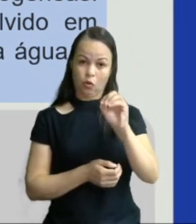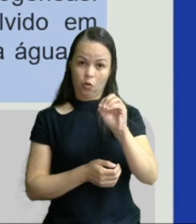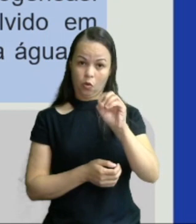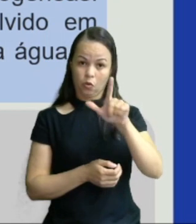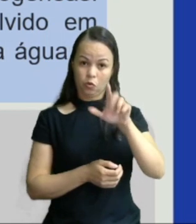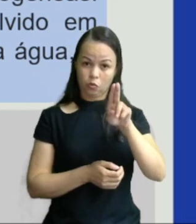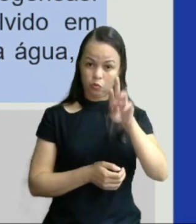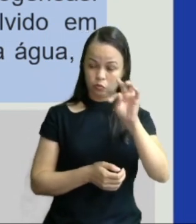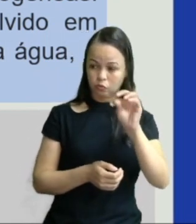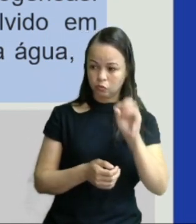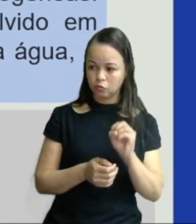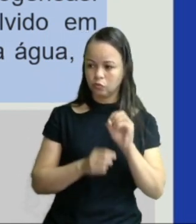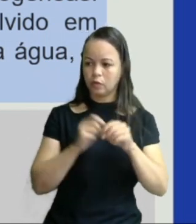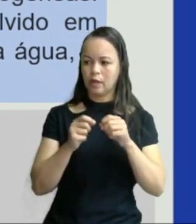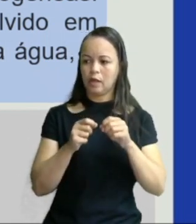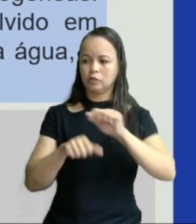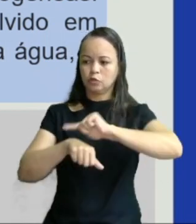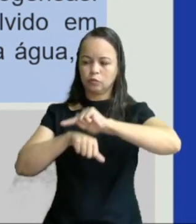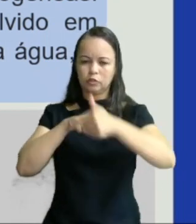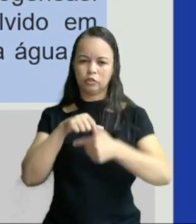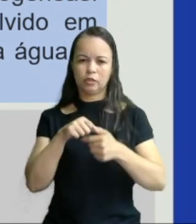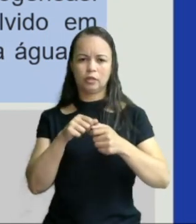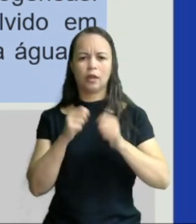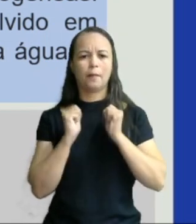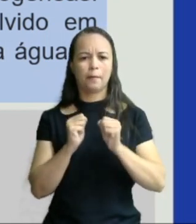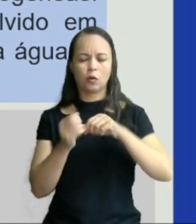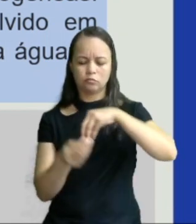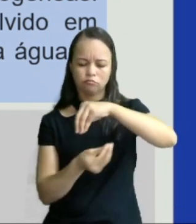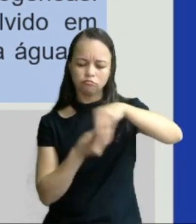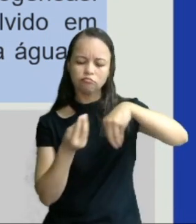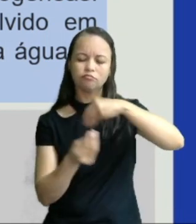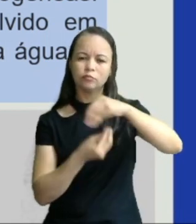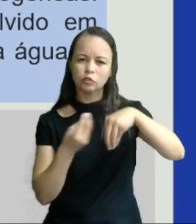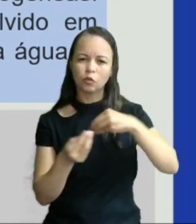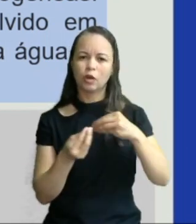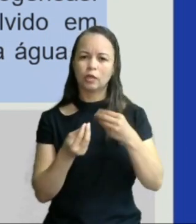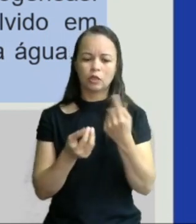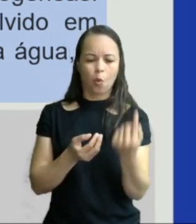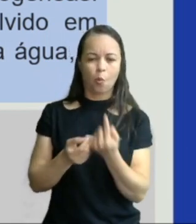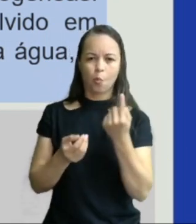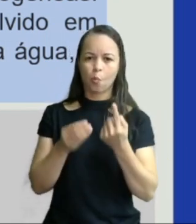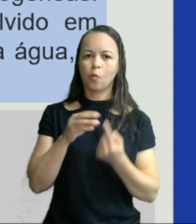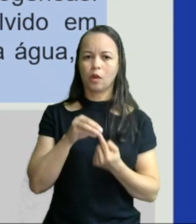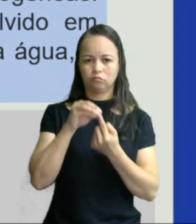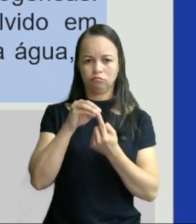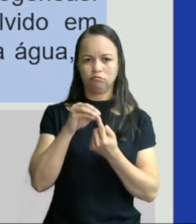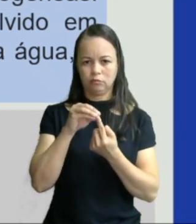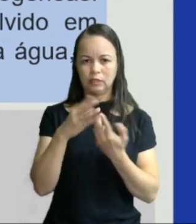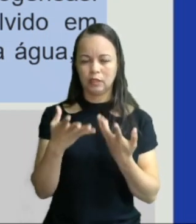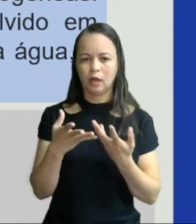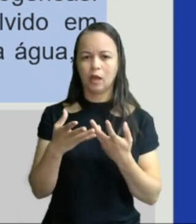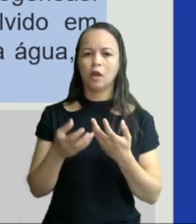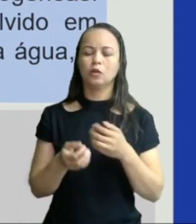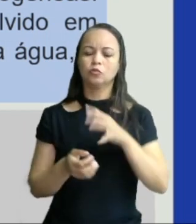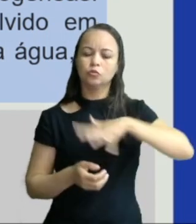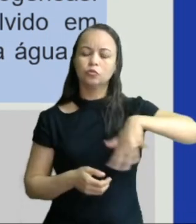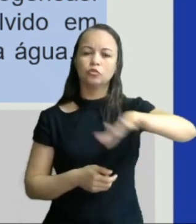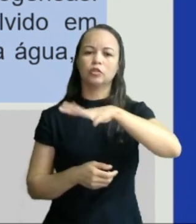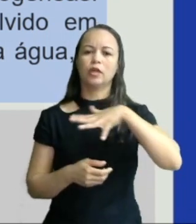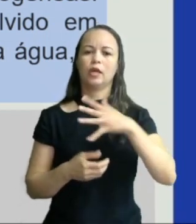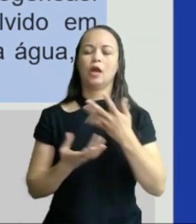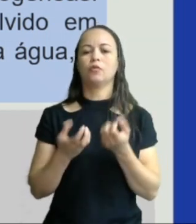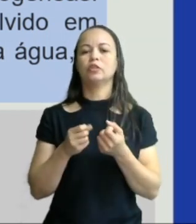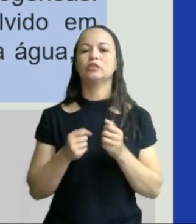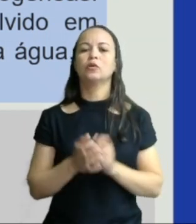solvente. Ela fica solta no processo de mistura até que se transforma em uma solução. No geral, os solutos estão no